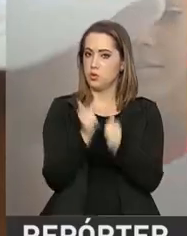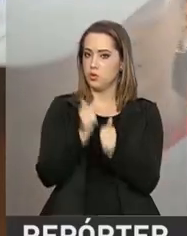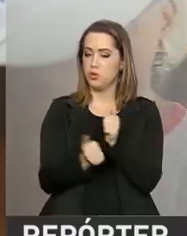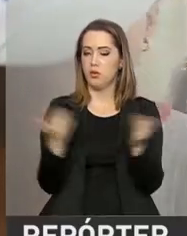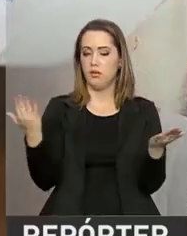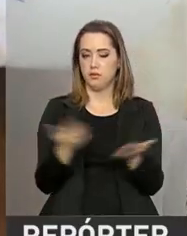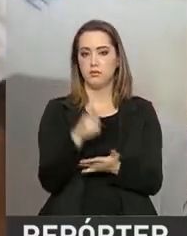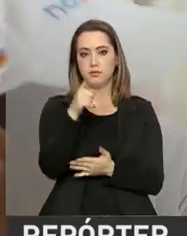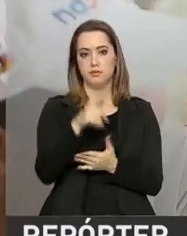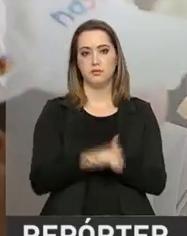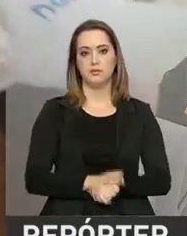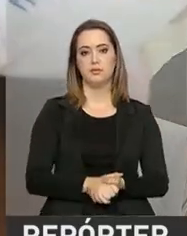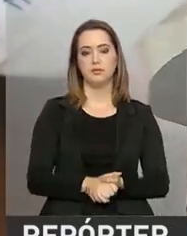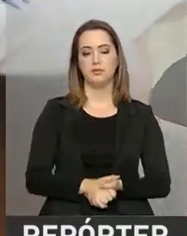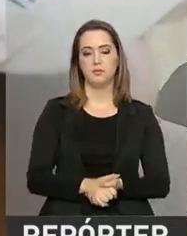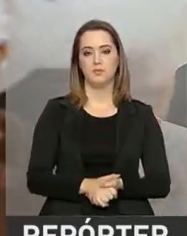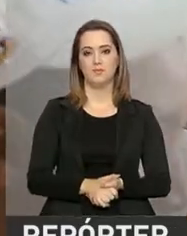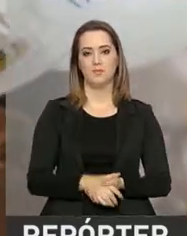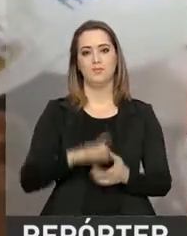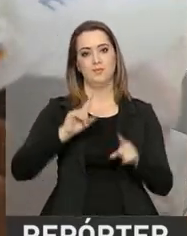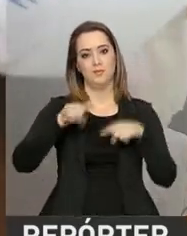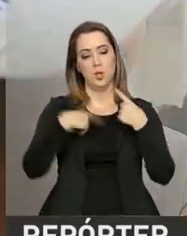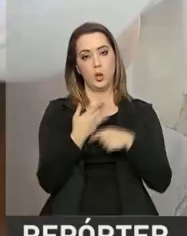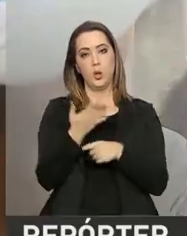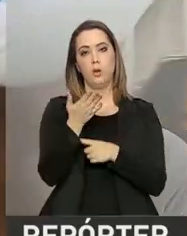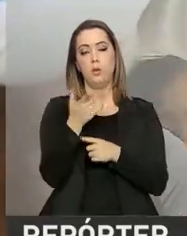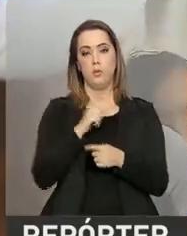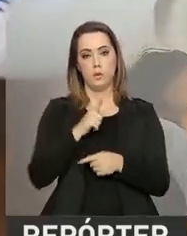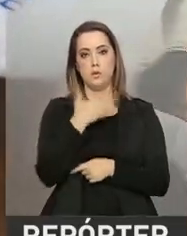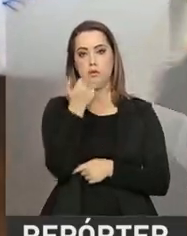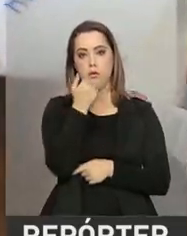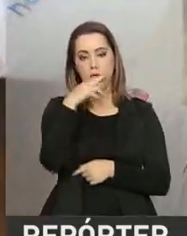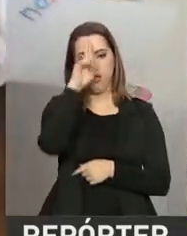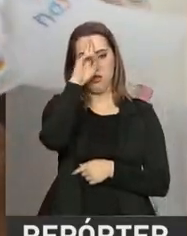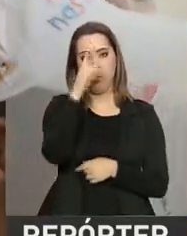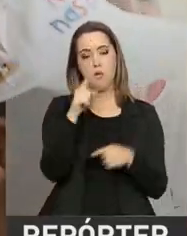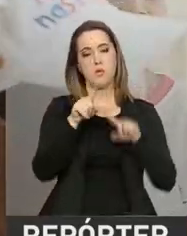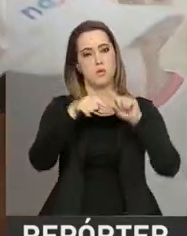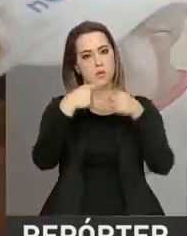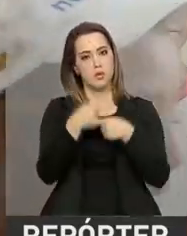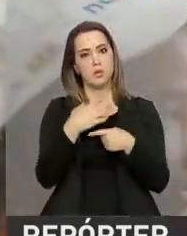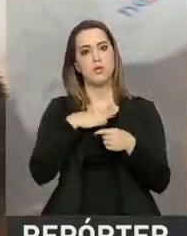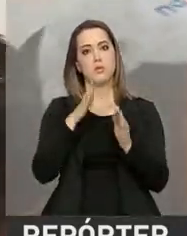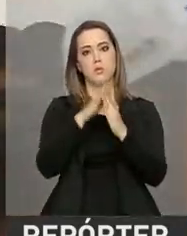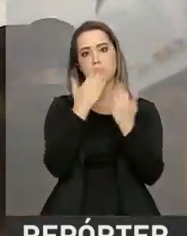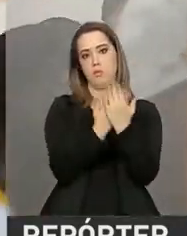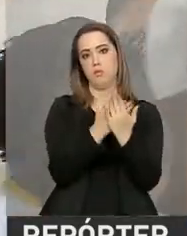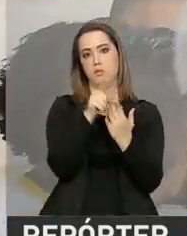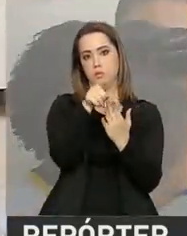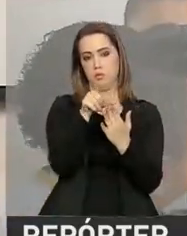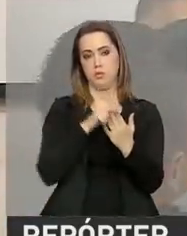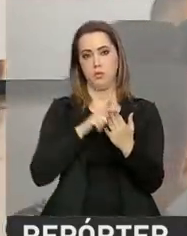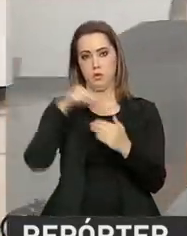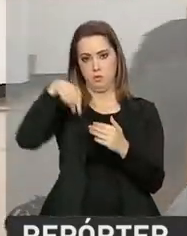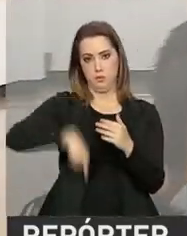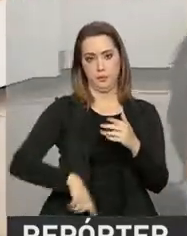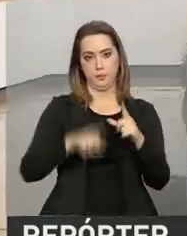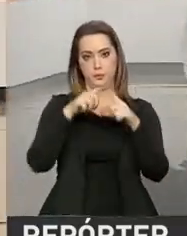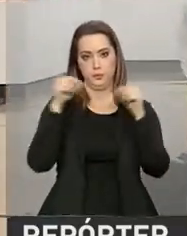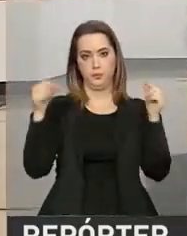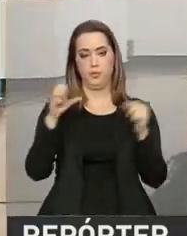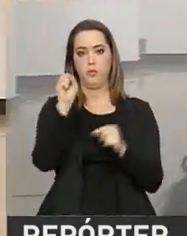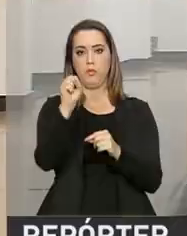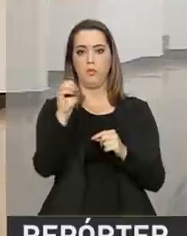agora. Depois das atividades, os alunos almoçam aqui, em seguida vão para as escolas. Só neste núcleo do Exército em Brasília,